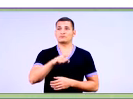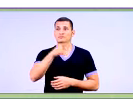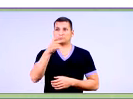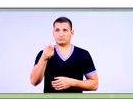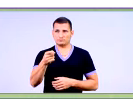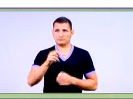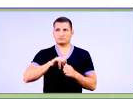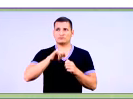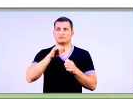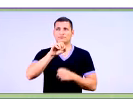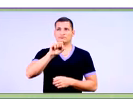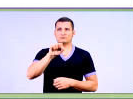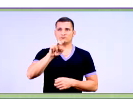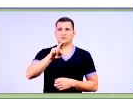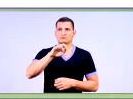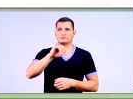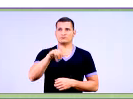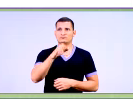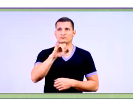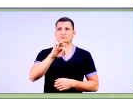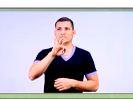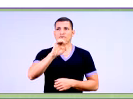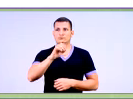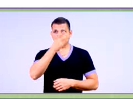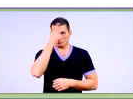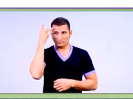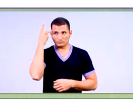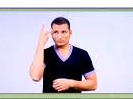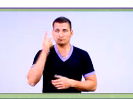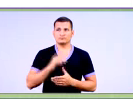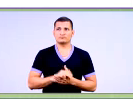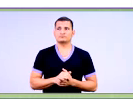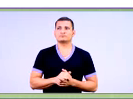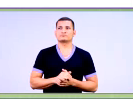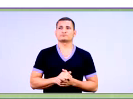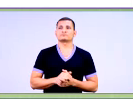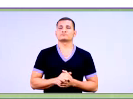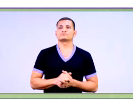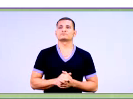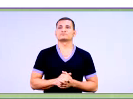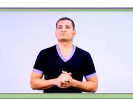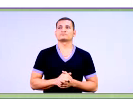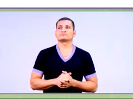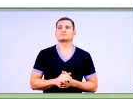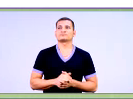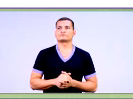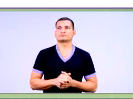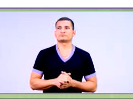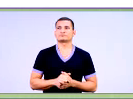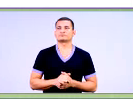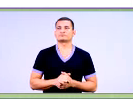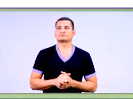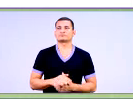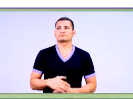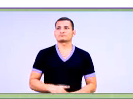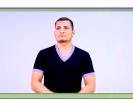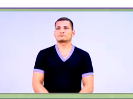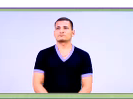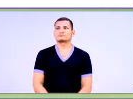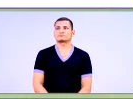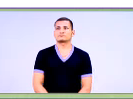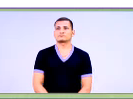Your boss. Will your boss, verbo, give. Will your boss give you a